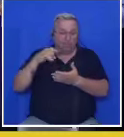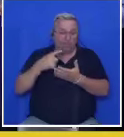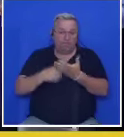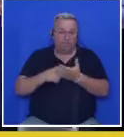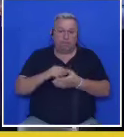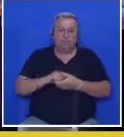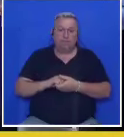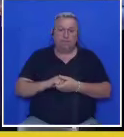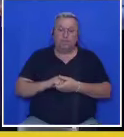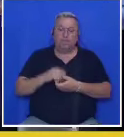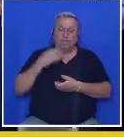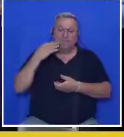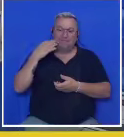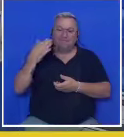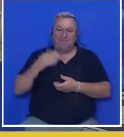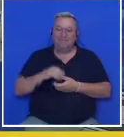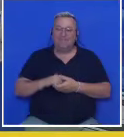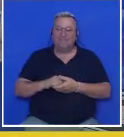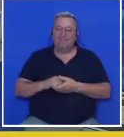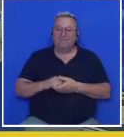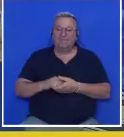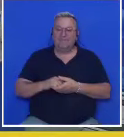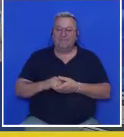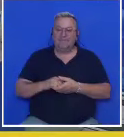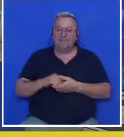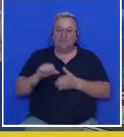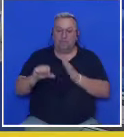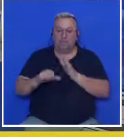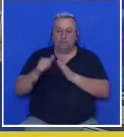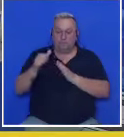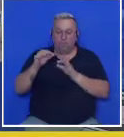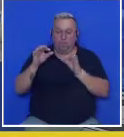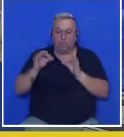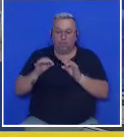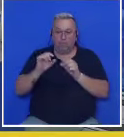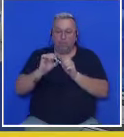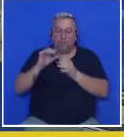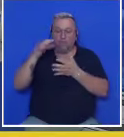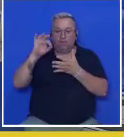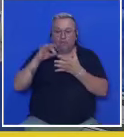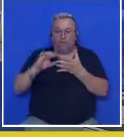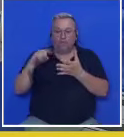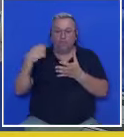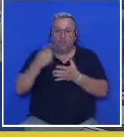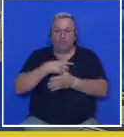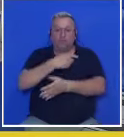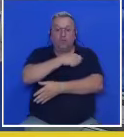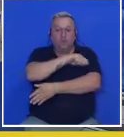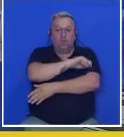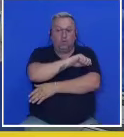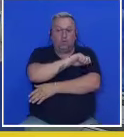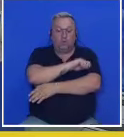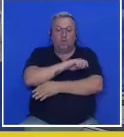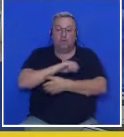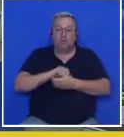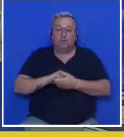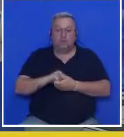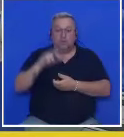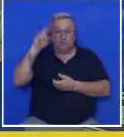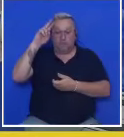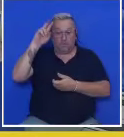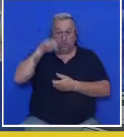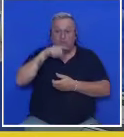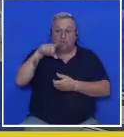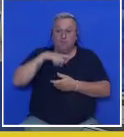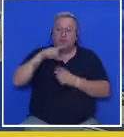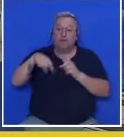Sim, confirmo. Obrigado. Primeira etapa do dia de sorte realizada, validada por nossos auditores populares. Lembrando